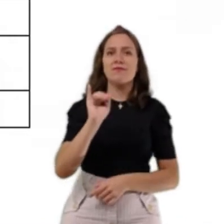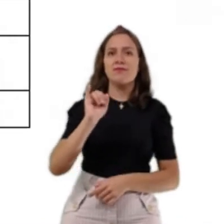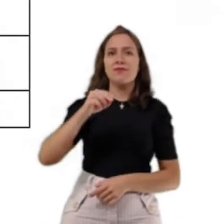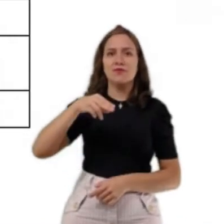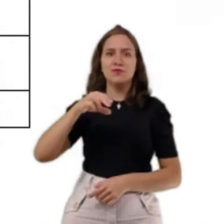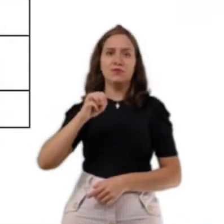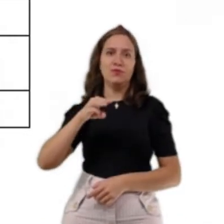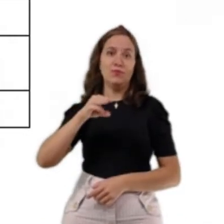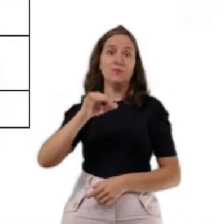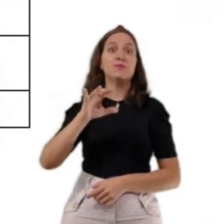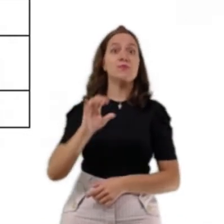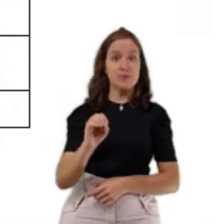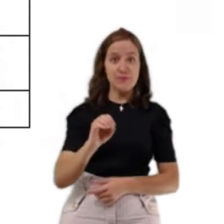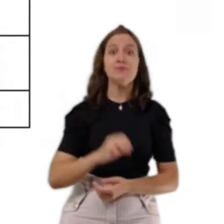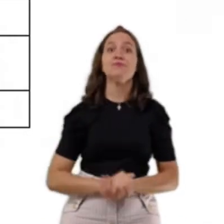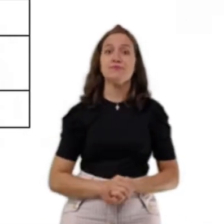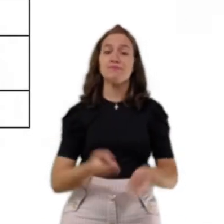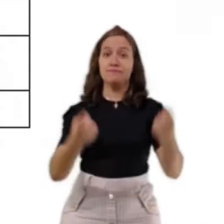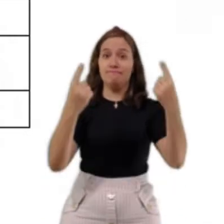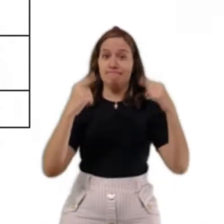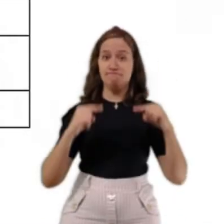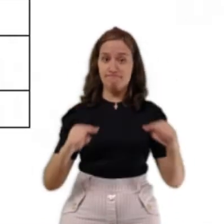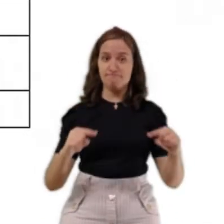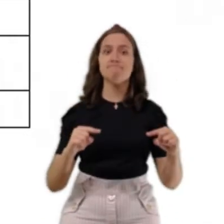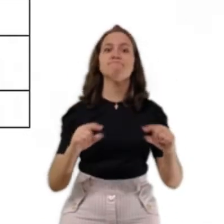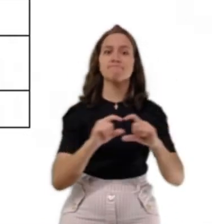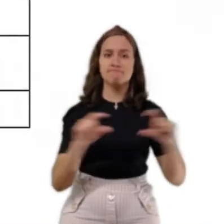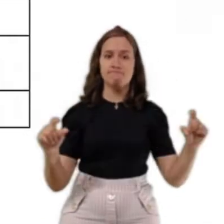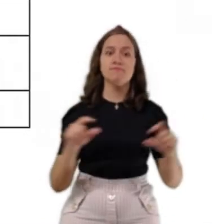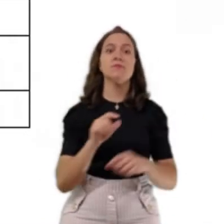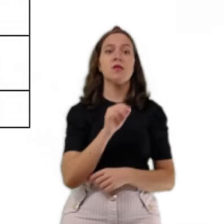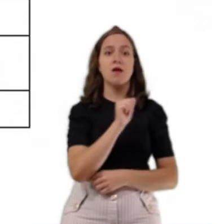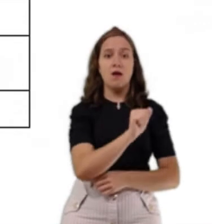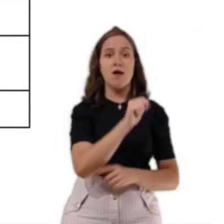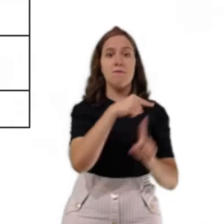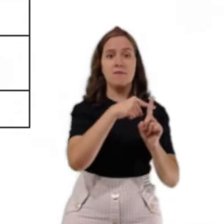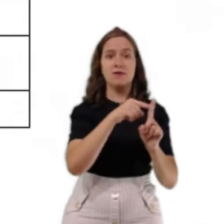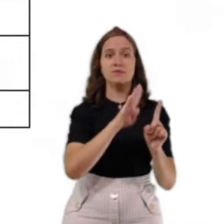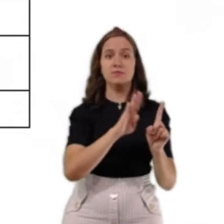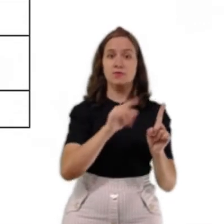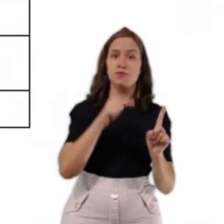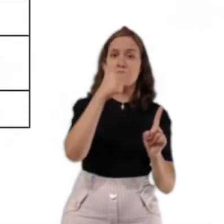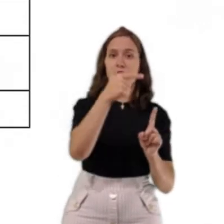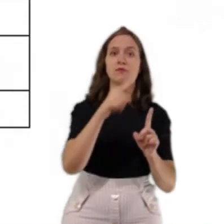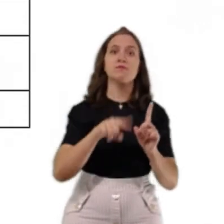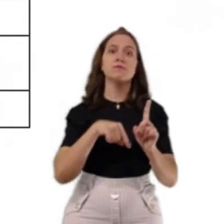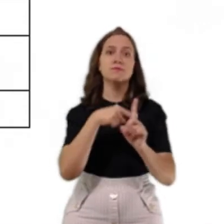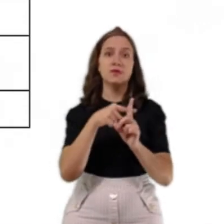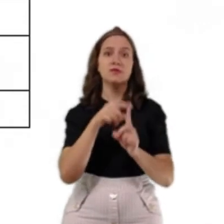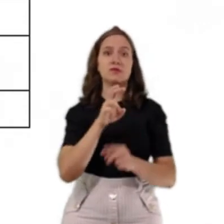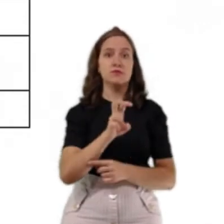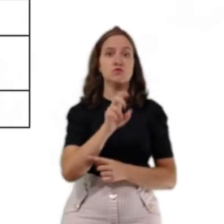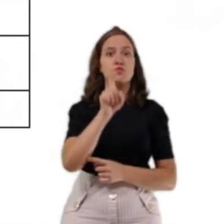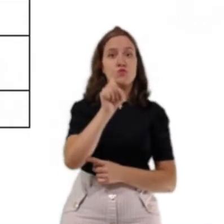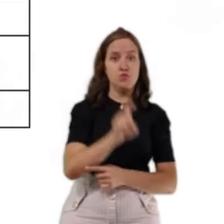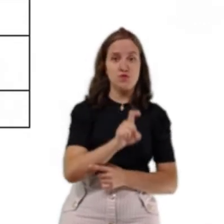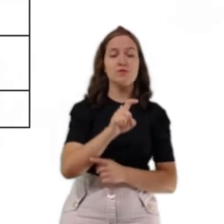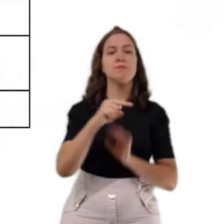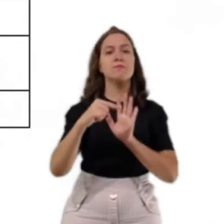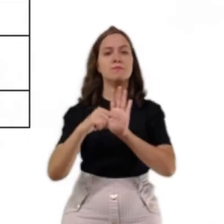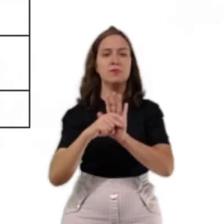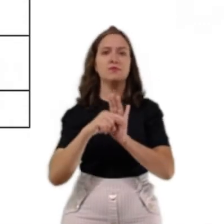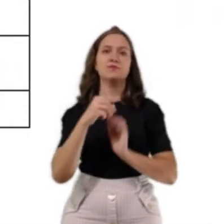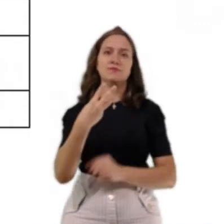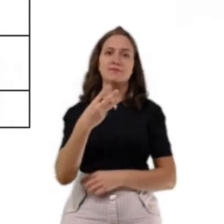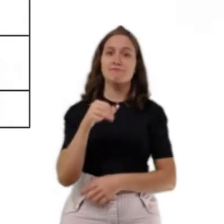nome depois eu tenho a + B ao quadrado + 5x -